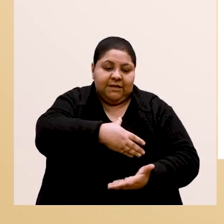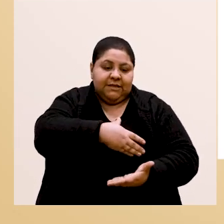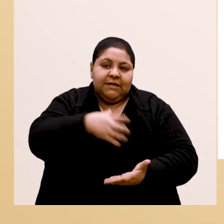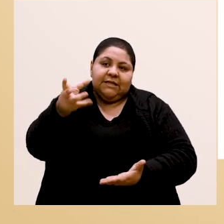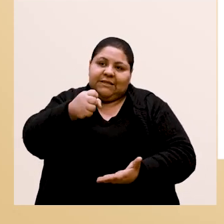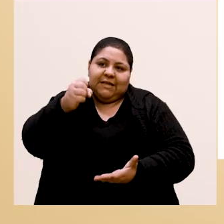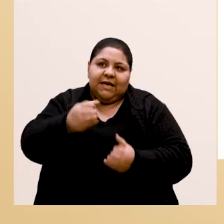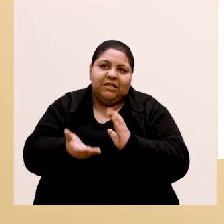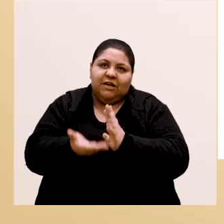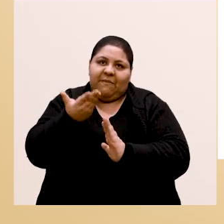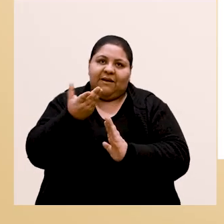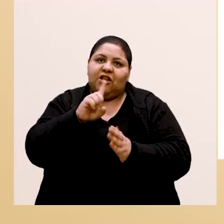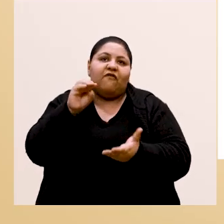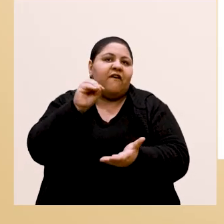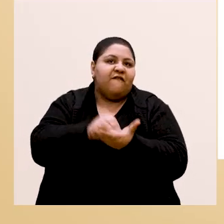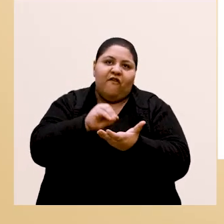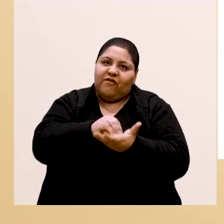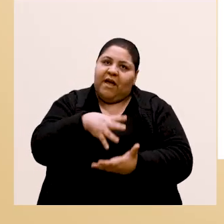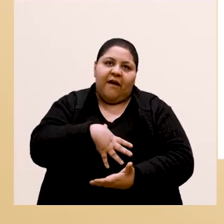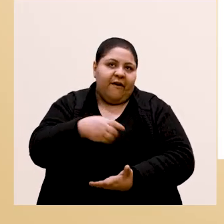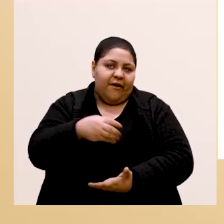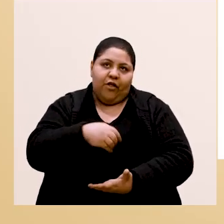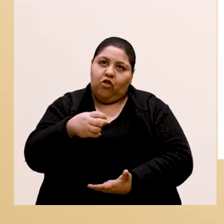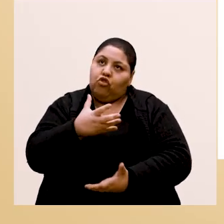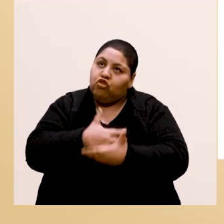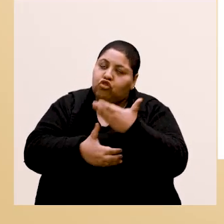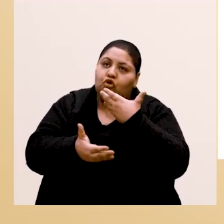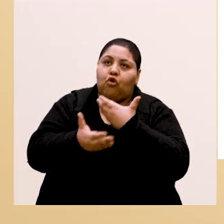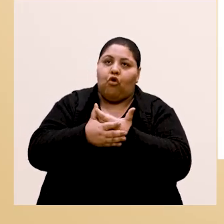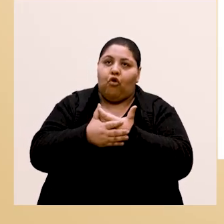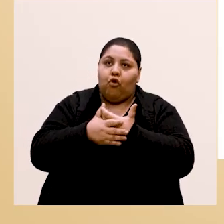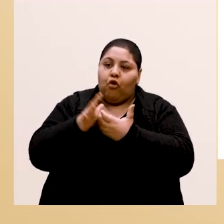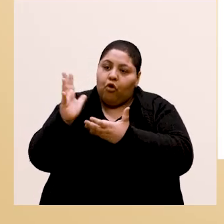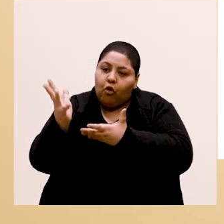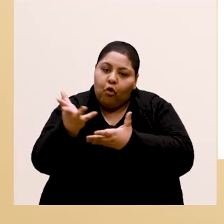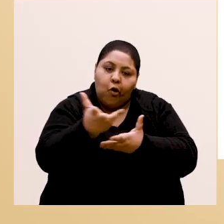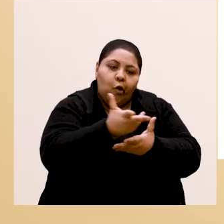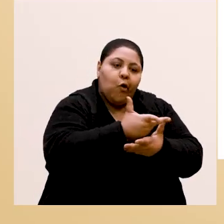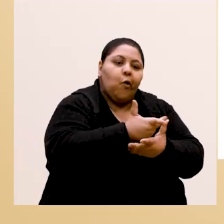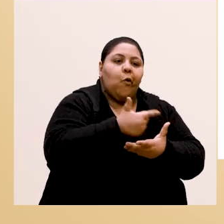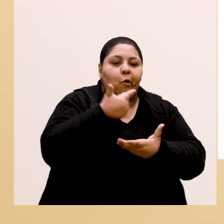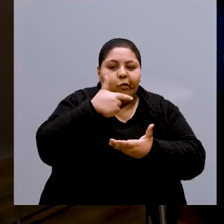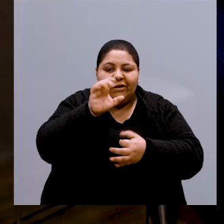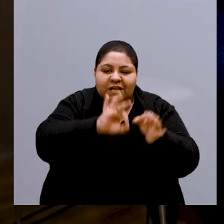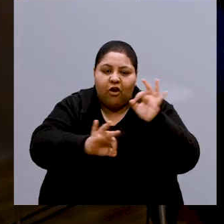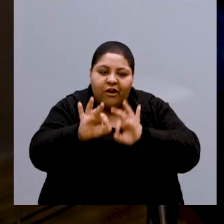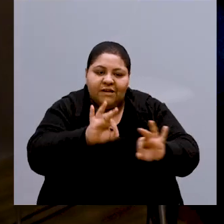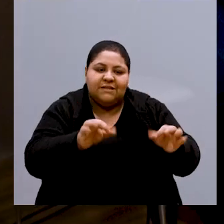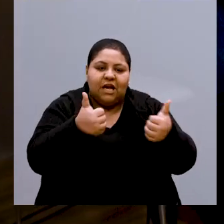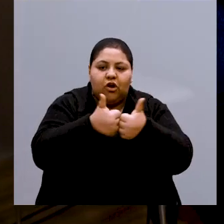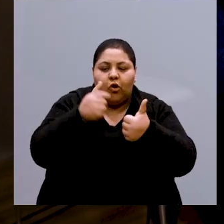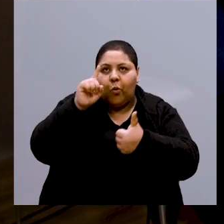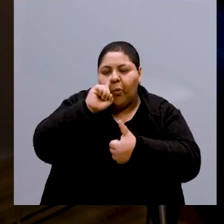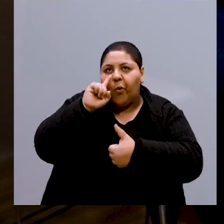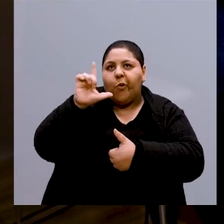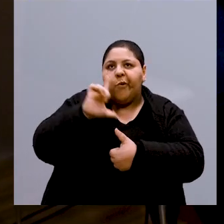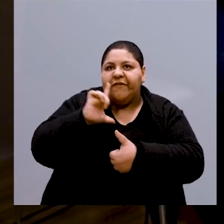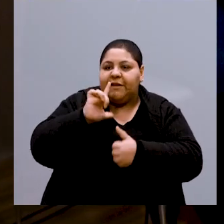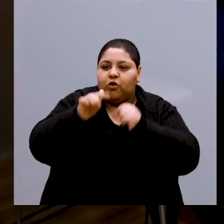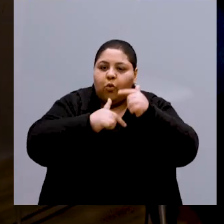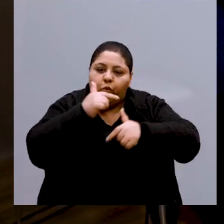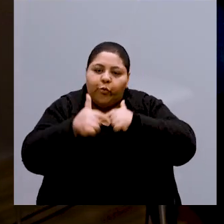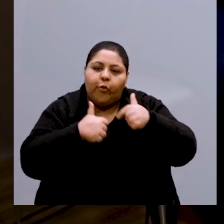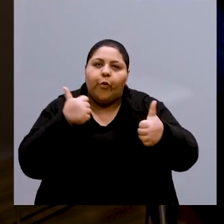Não vai faltar para a criança consecutivamente, todo ali é acolhido, e a gente consegue organizar junto com essas mães. Tem